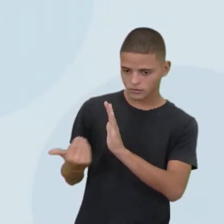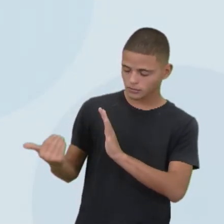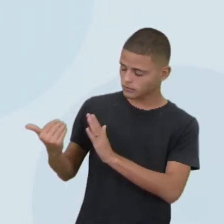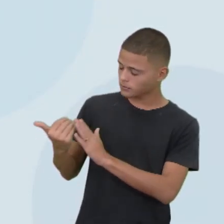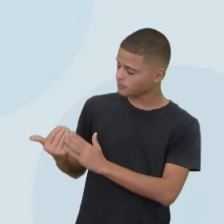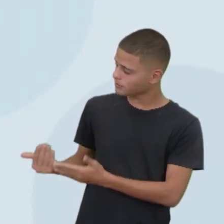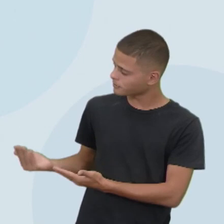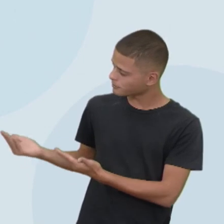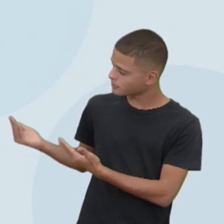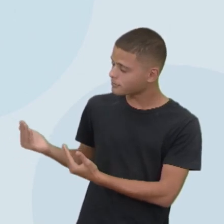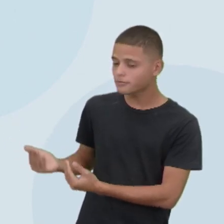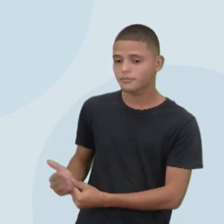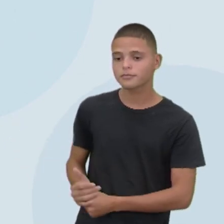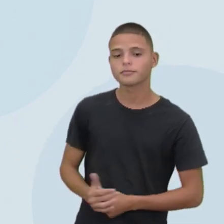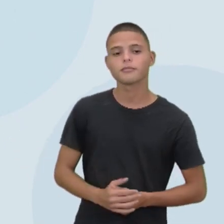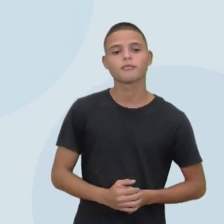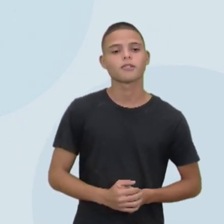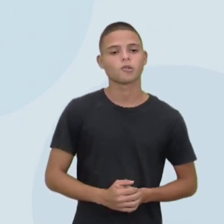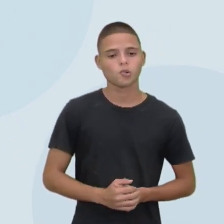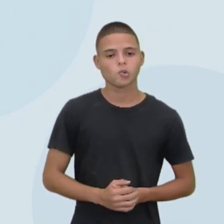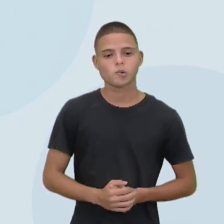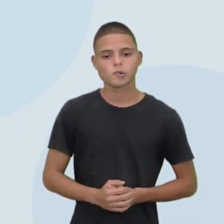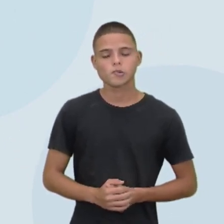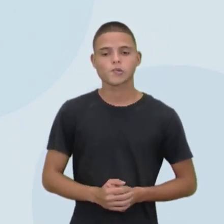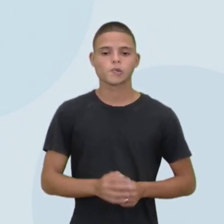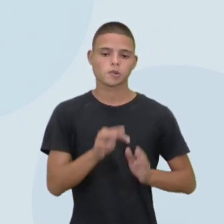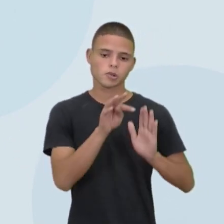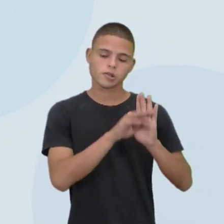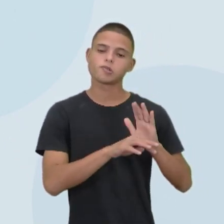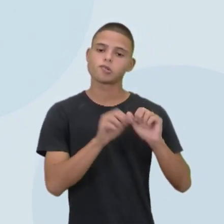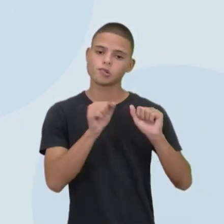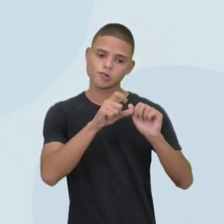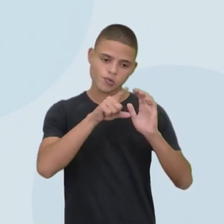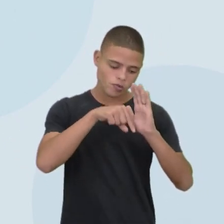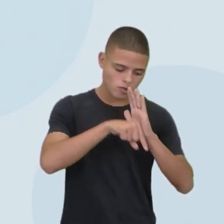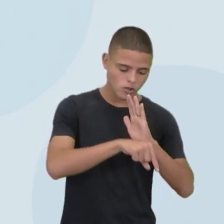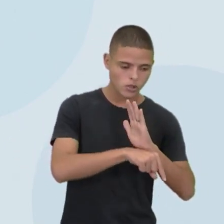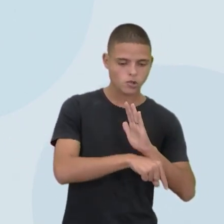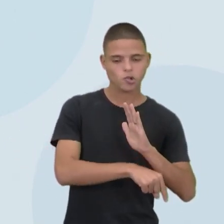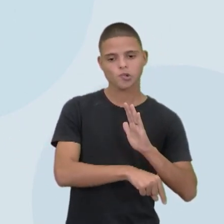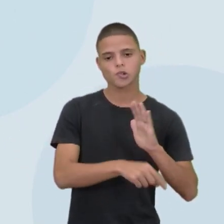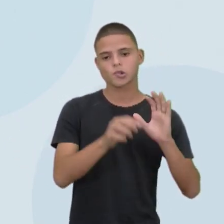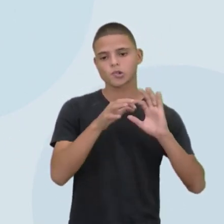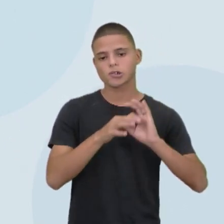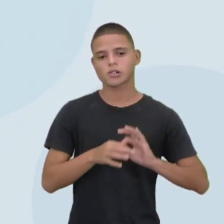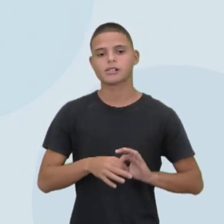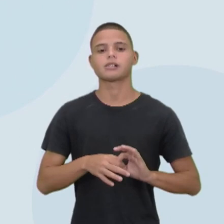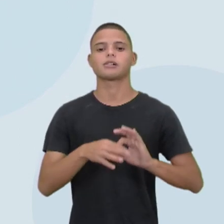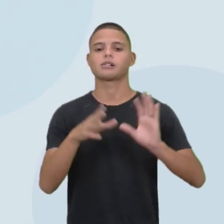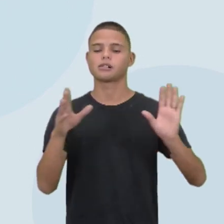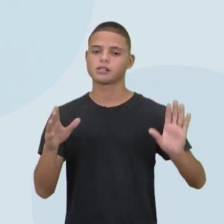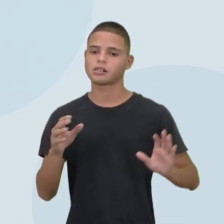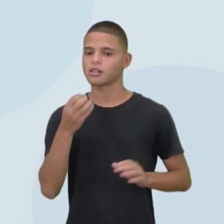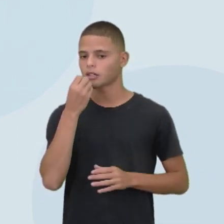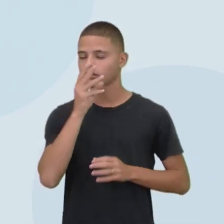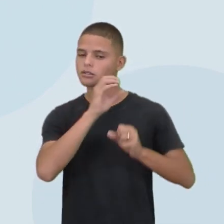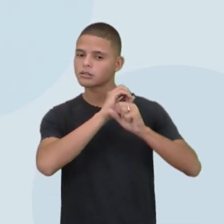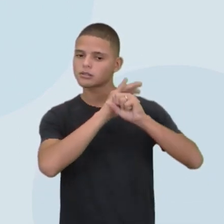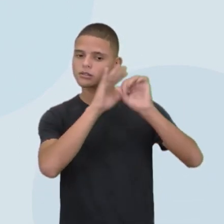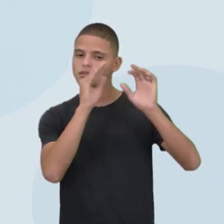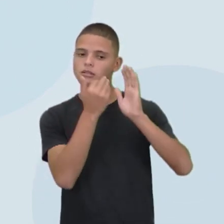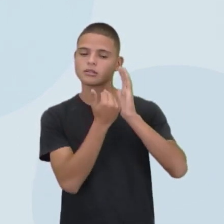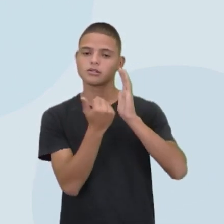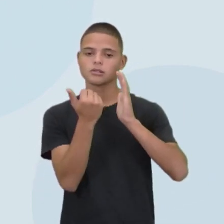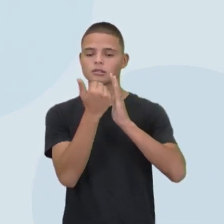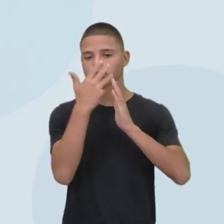assunto, tudo bem? É um texto. Você pode ler, fica à vontade. Ele esclarece um pouco